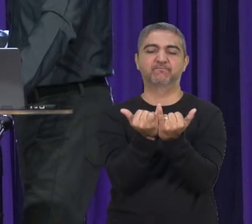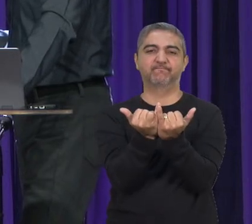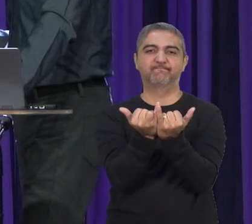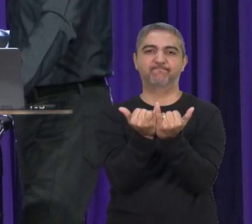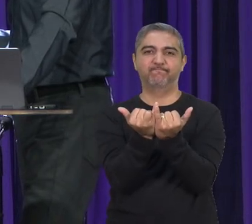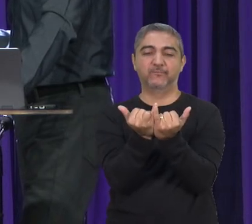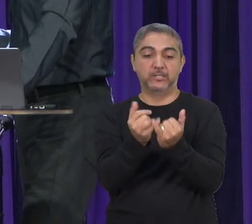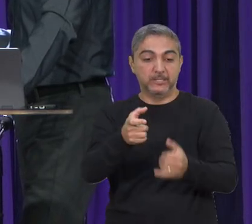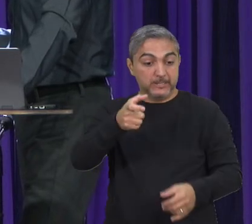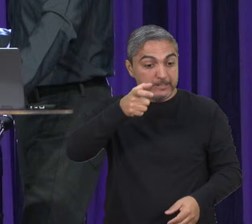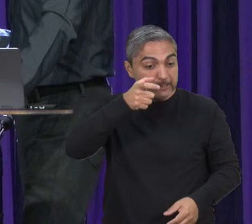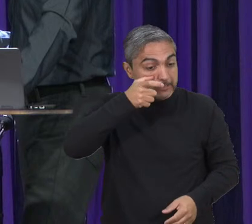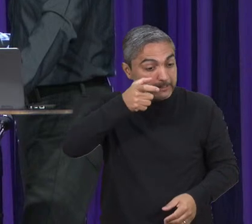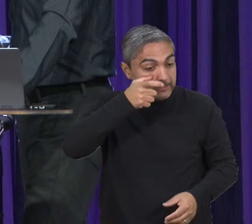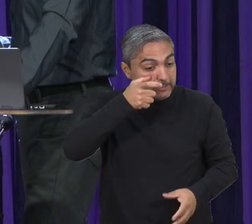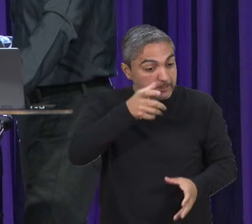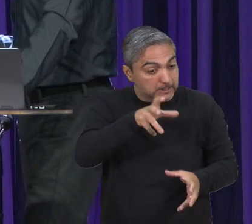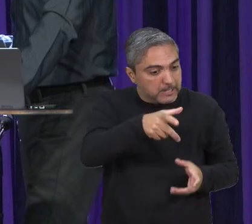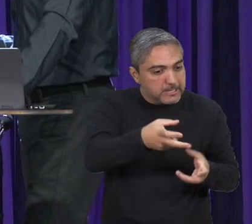cobiça,